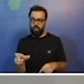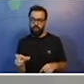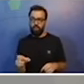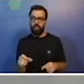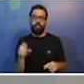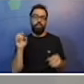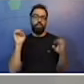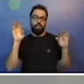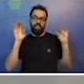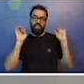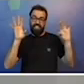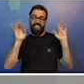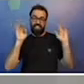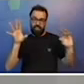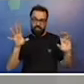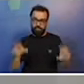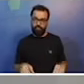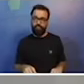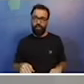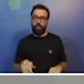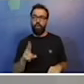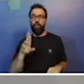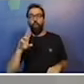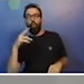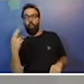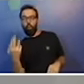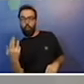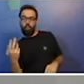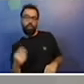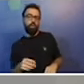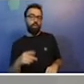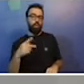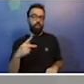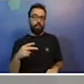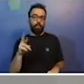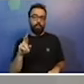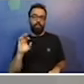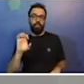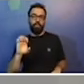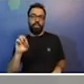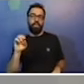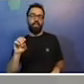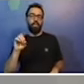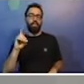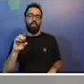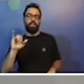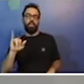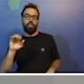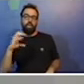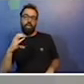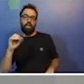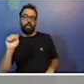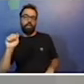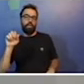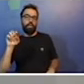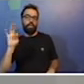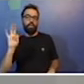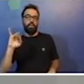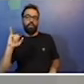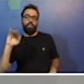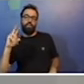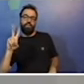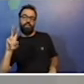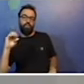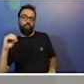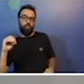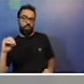concordância não é habitual, ok? Nem tudo foi sucesso na vida do